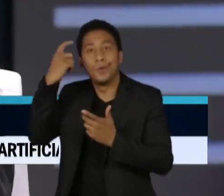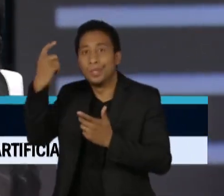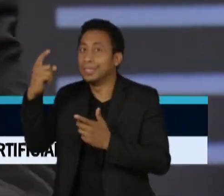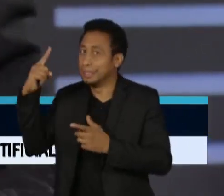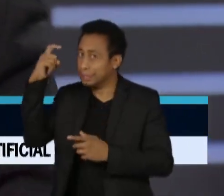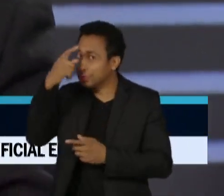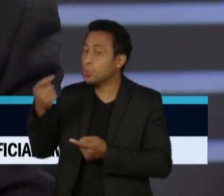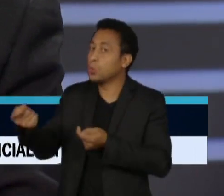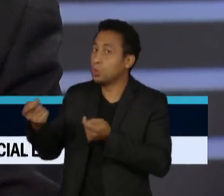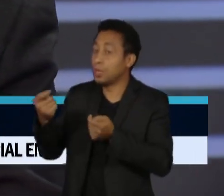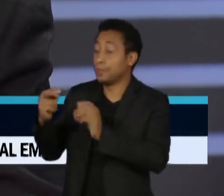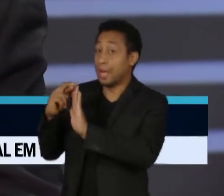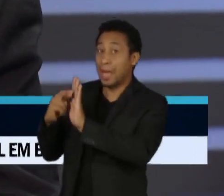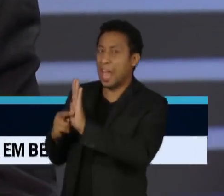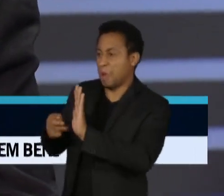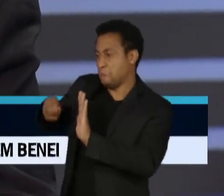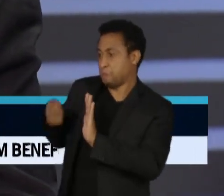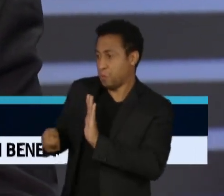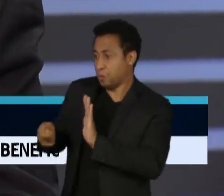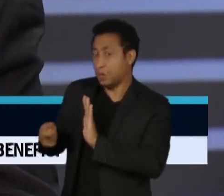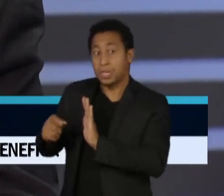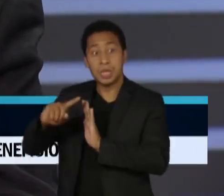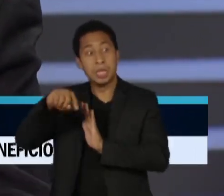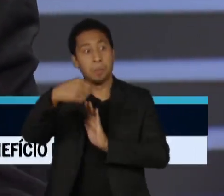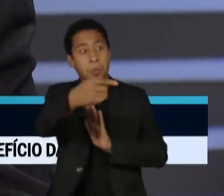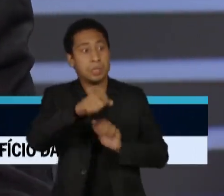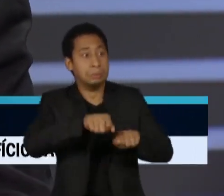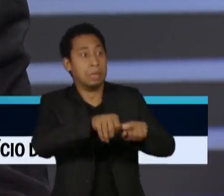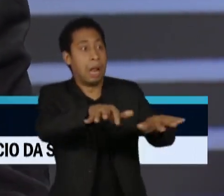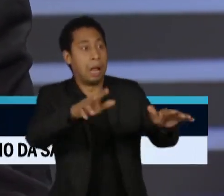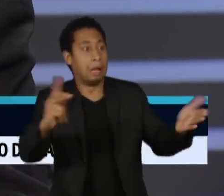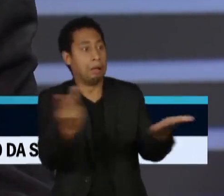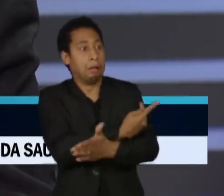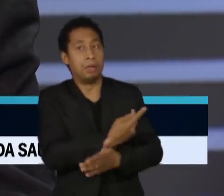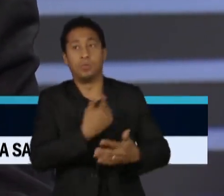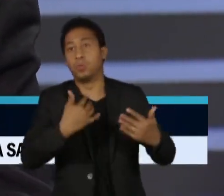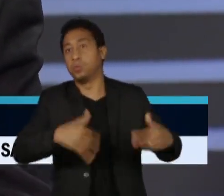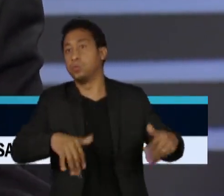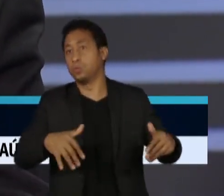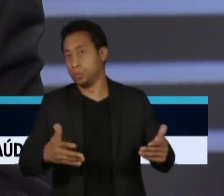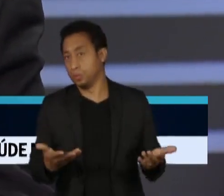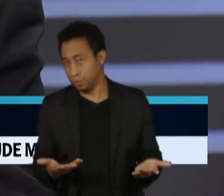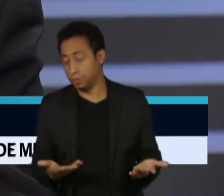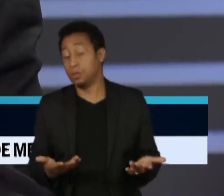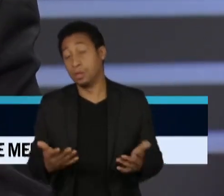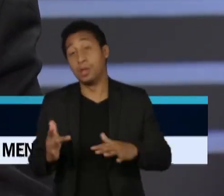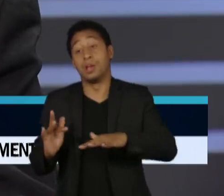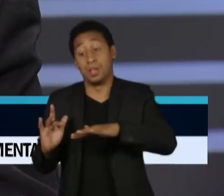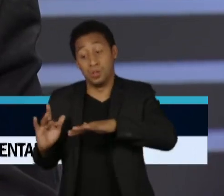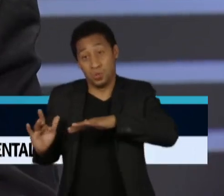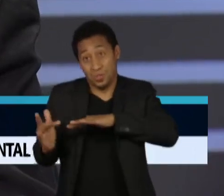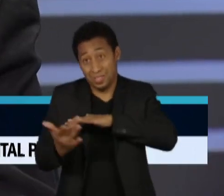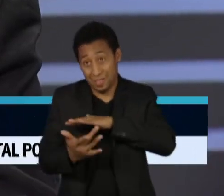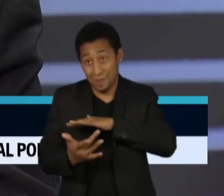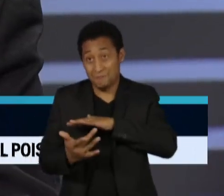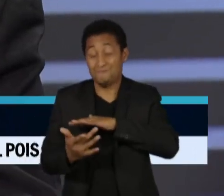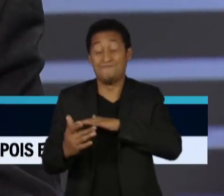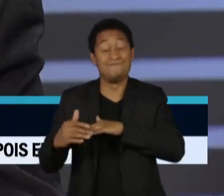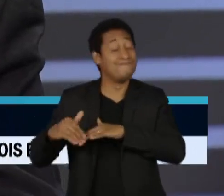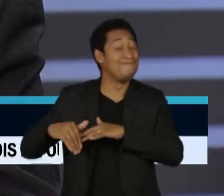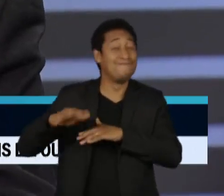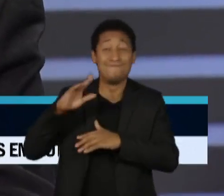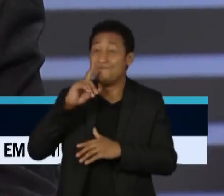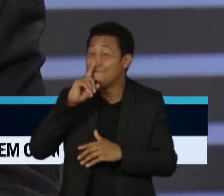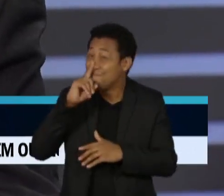né e é uma das razões que faz com que as redes sociais hoje por esse lado seja uma das Ferramentas